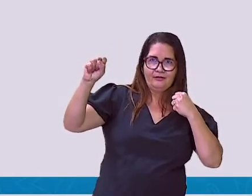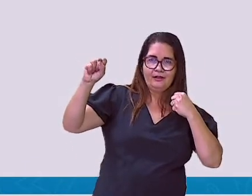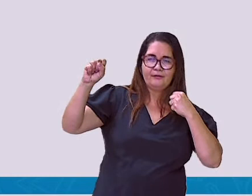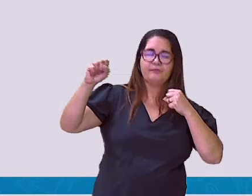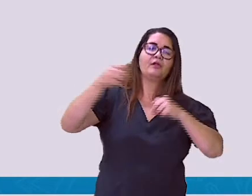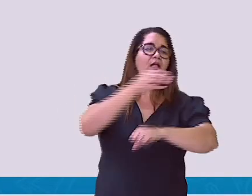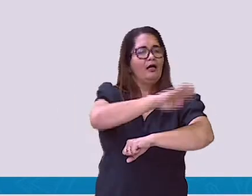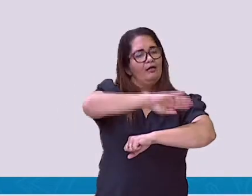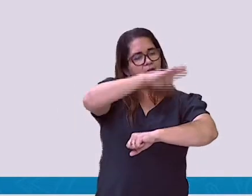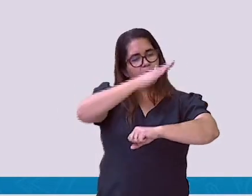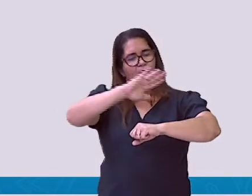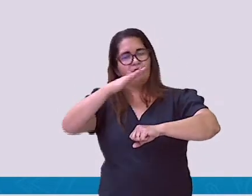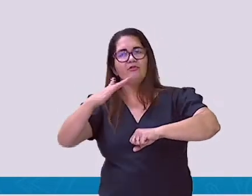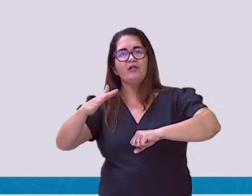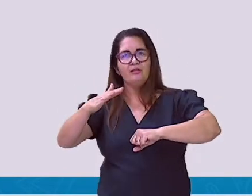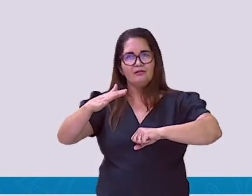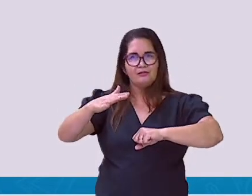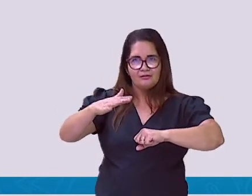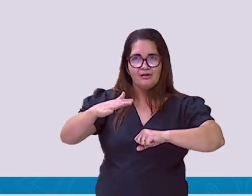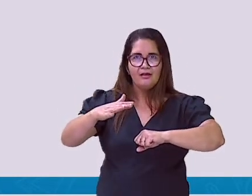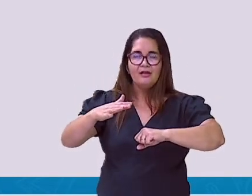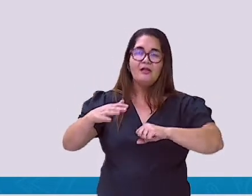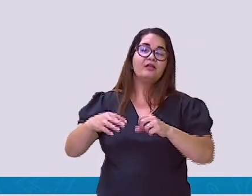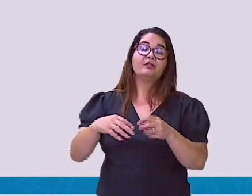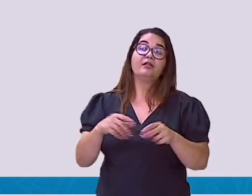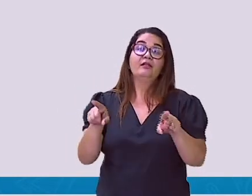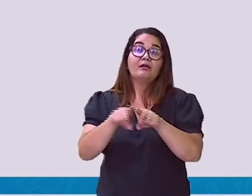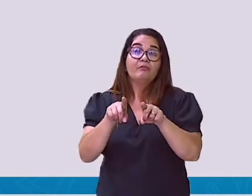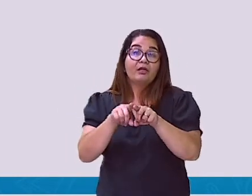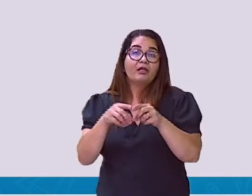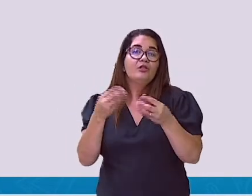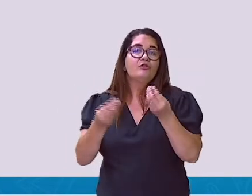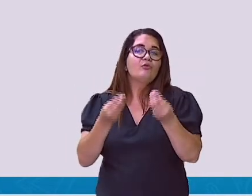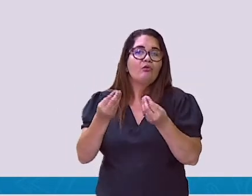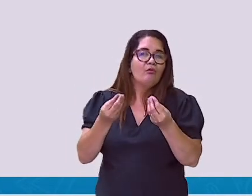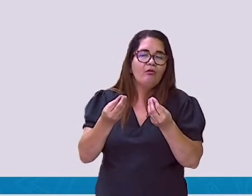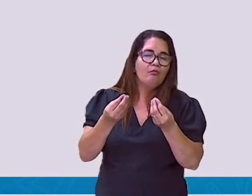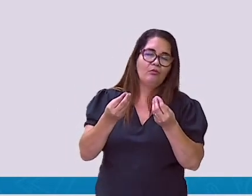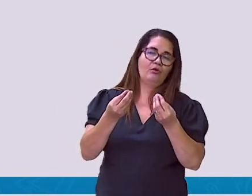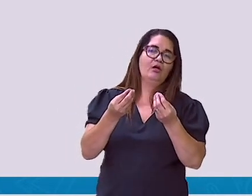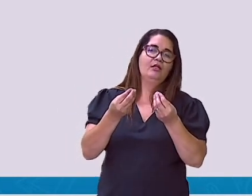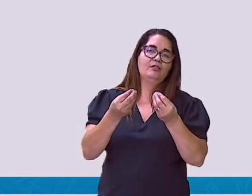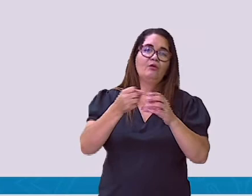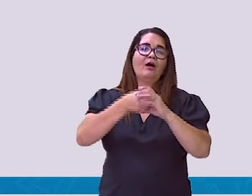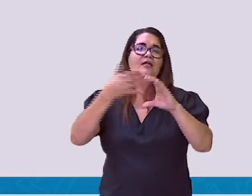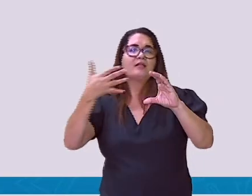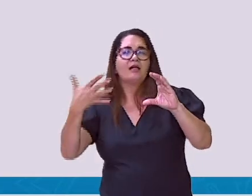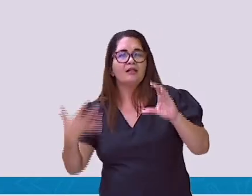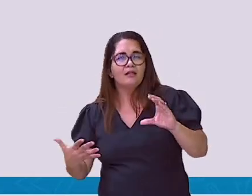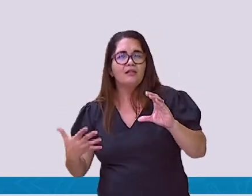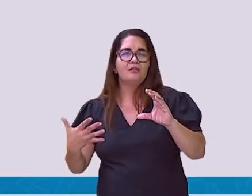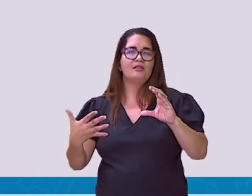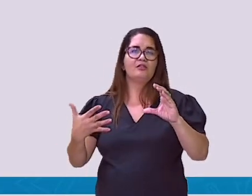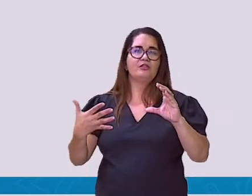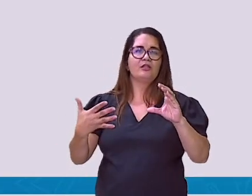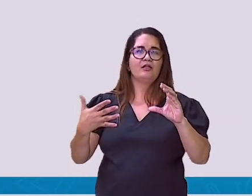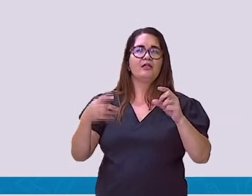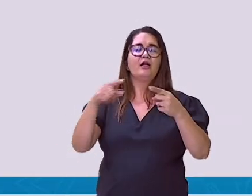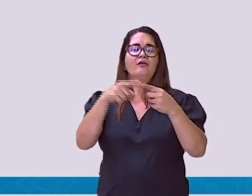Por quê? Centro-ocidental, maior desenvolvimento econômico, o clima é mais